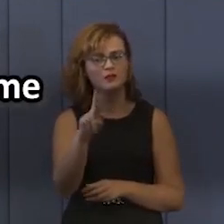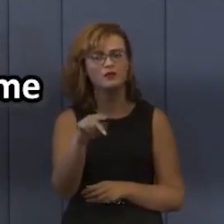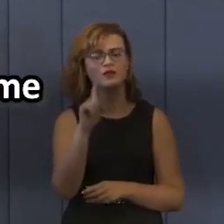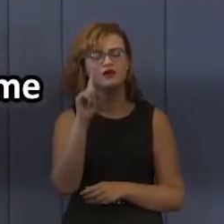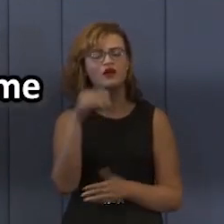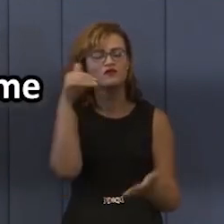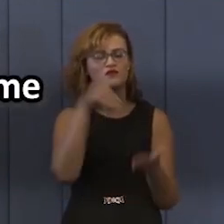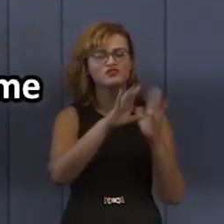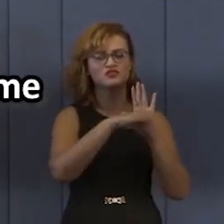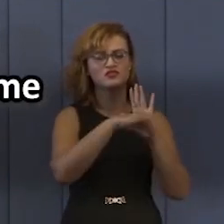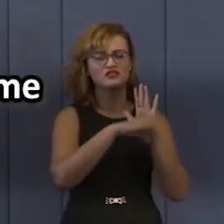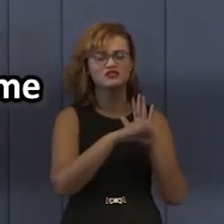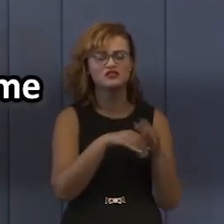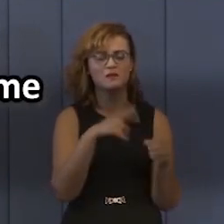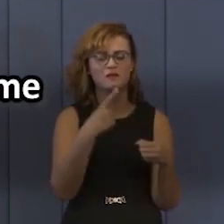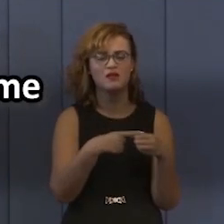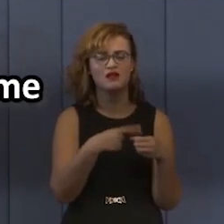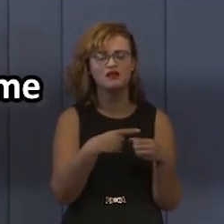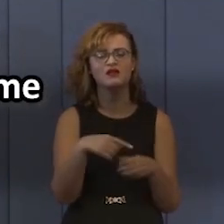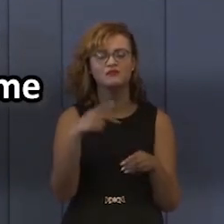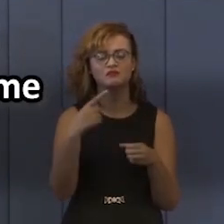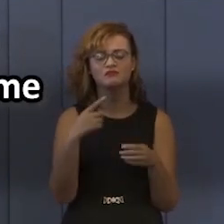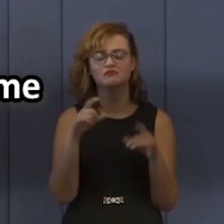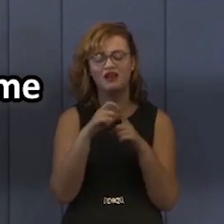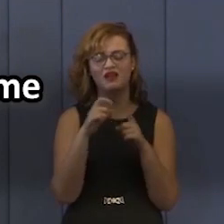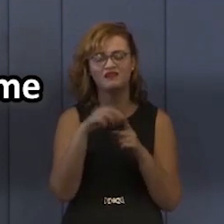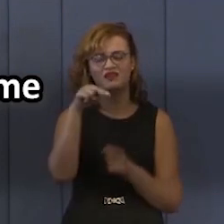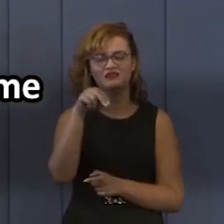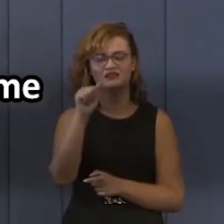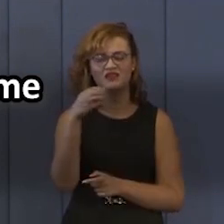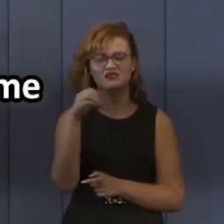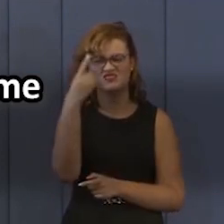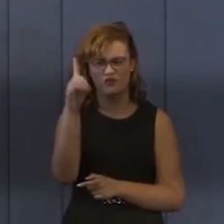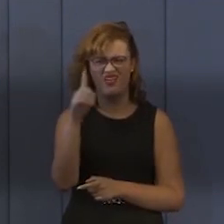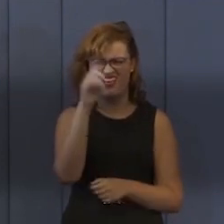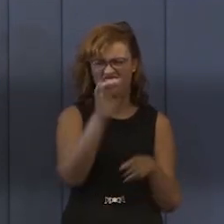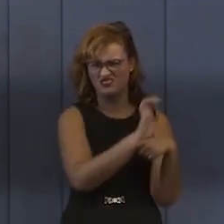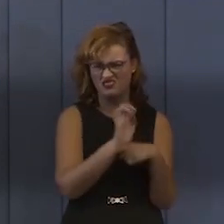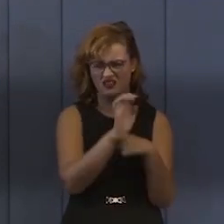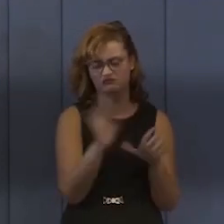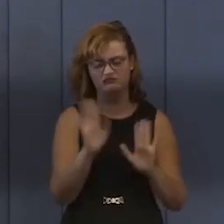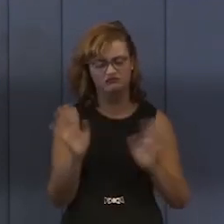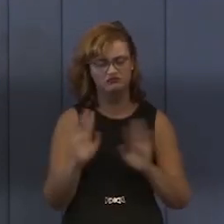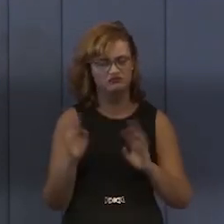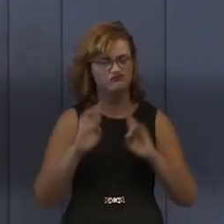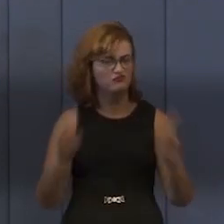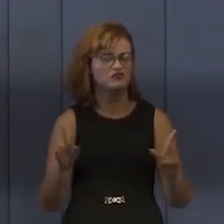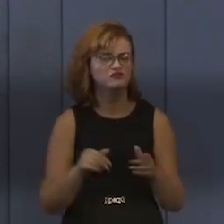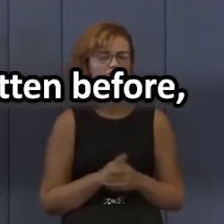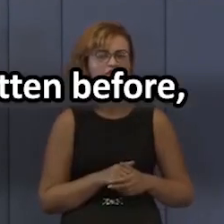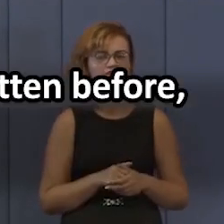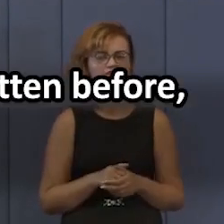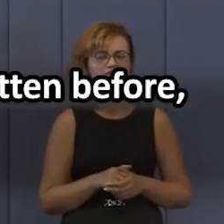união de várias tribos é onde a gente chega ao conceito de nação. Ela não tem nada a ver com esse conceito de